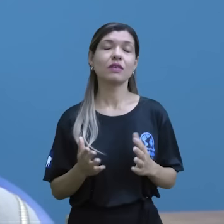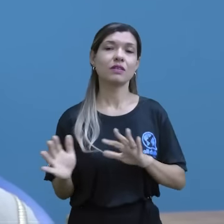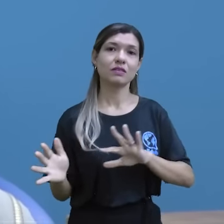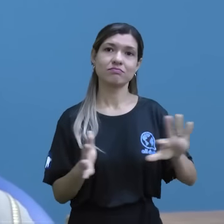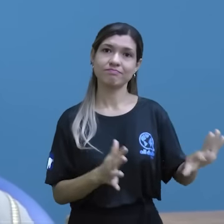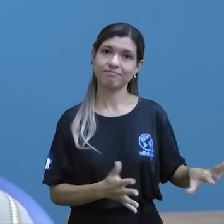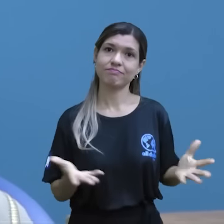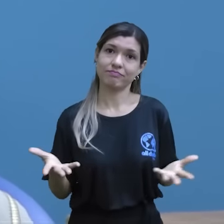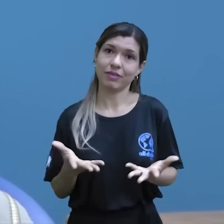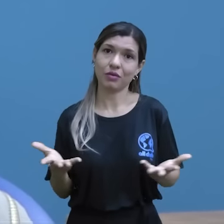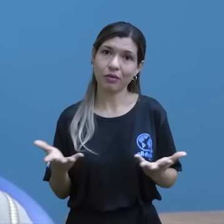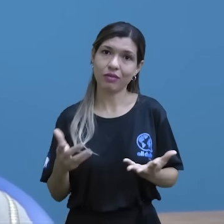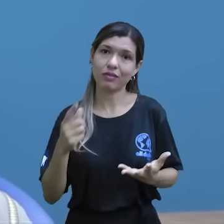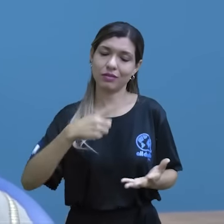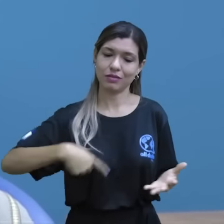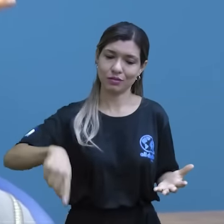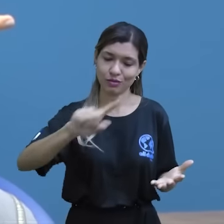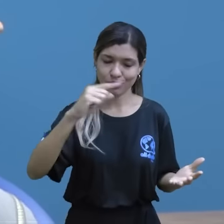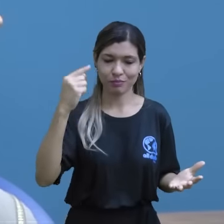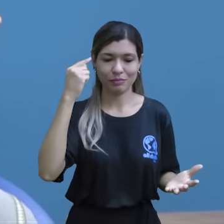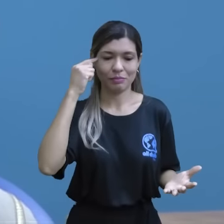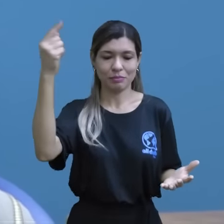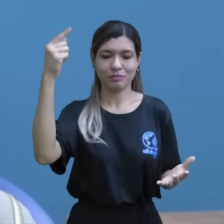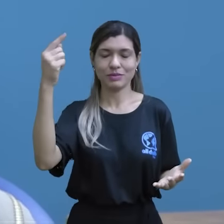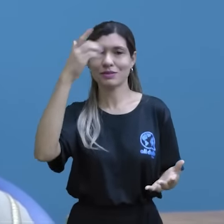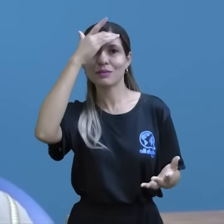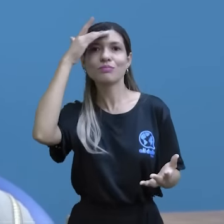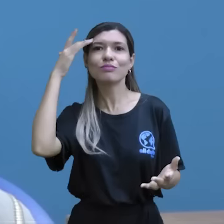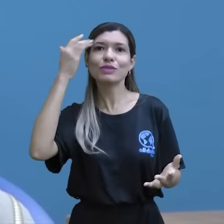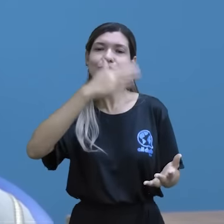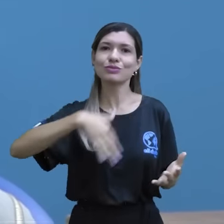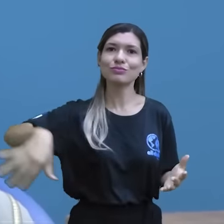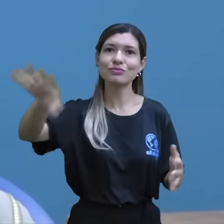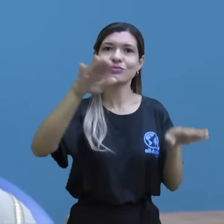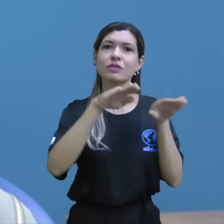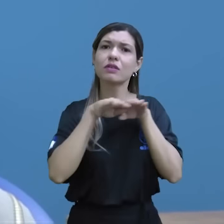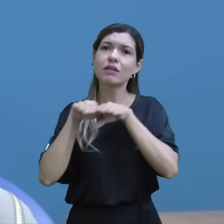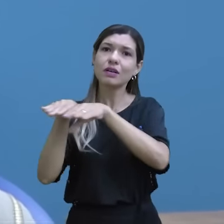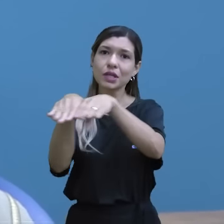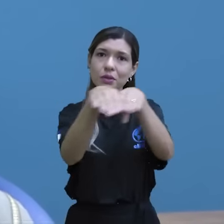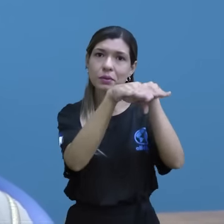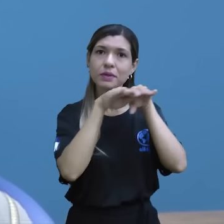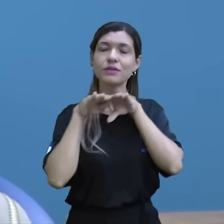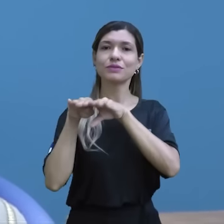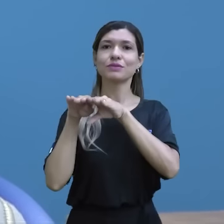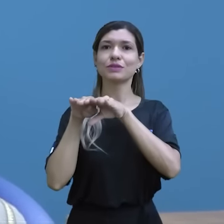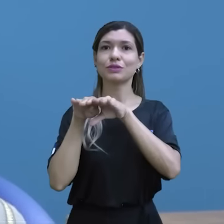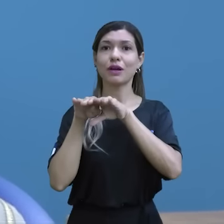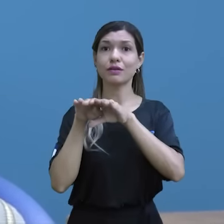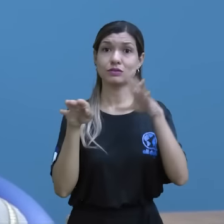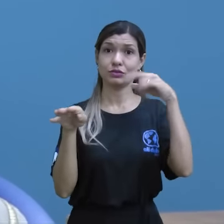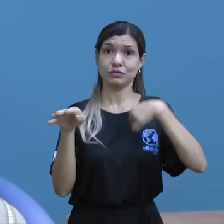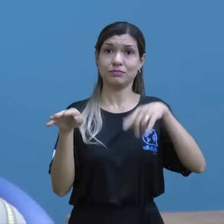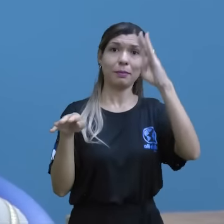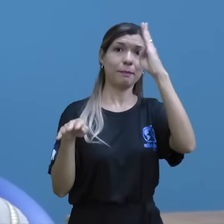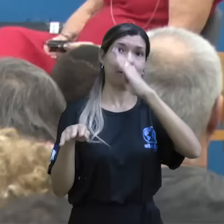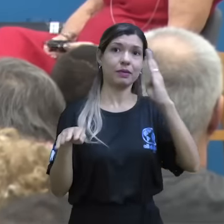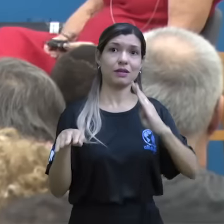na universalidade, da universalidade na igualdade. E Lima é esse autor fundamental,